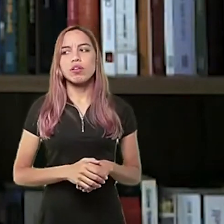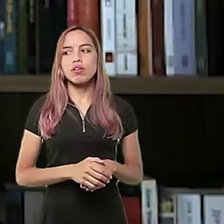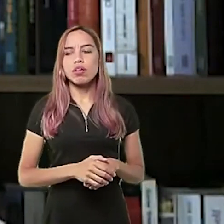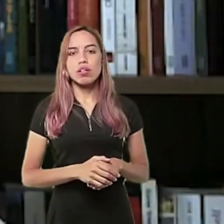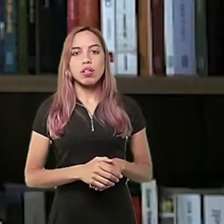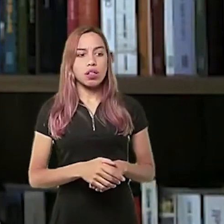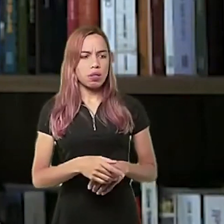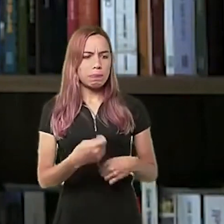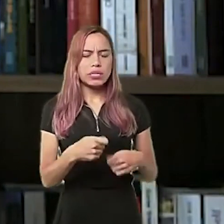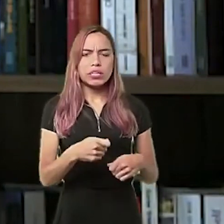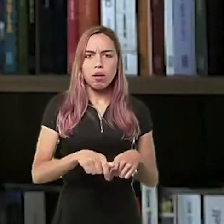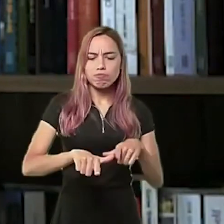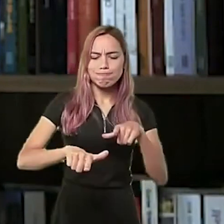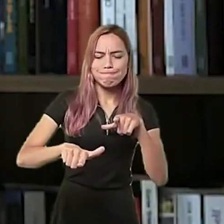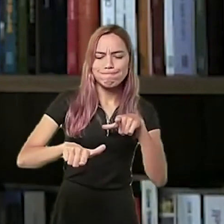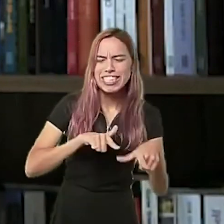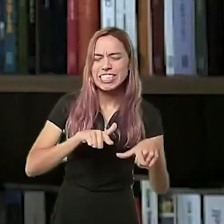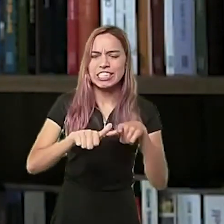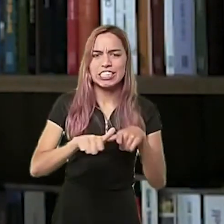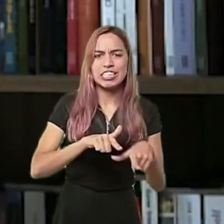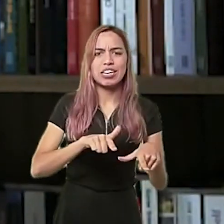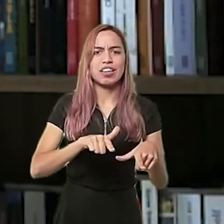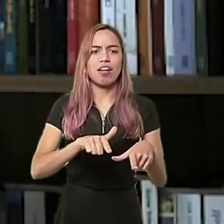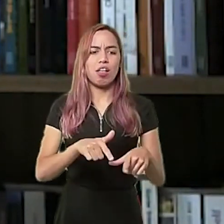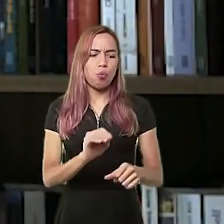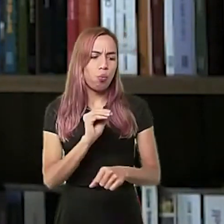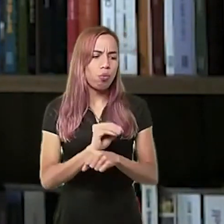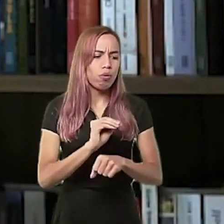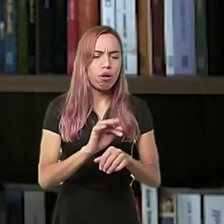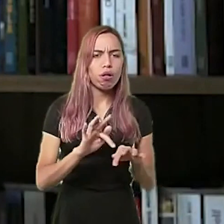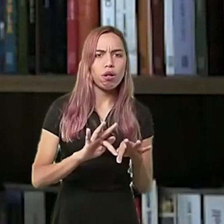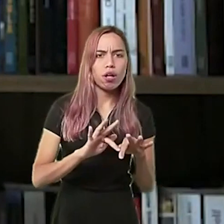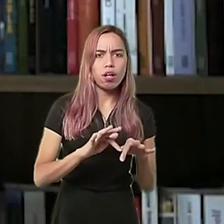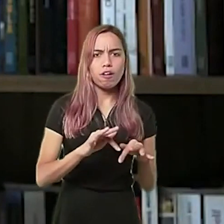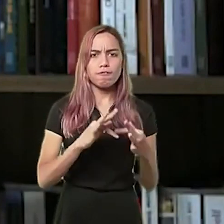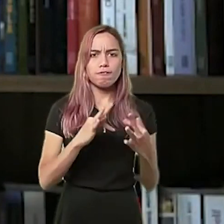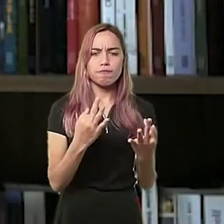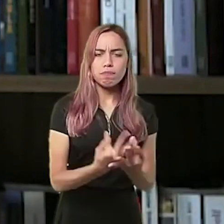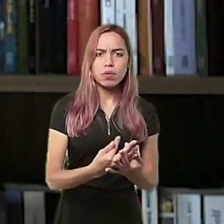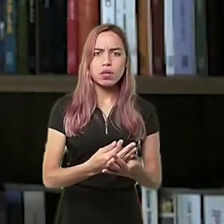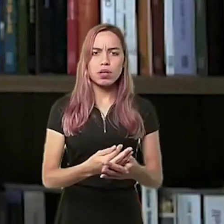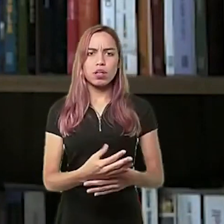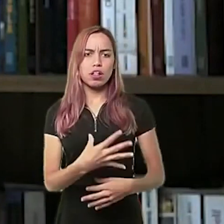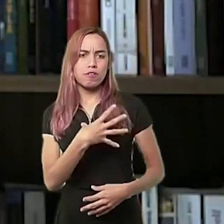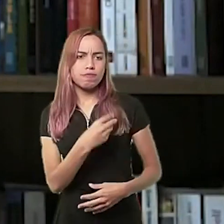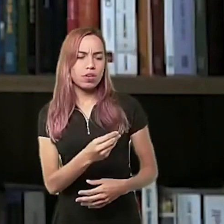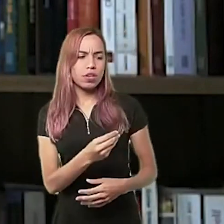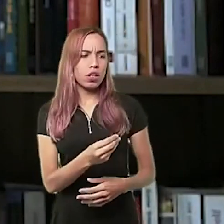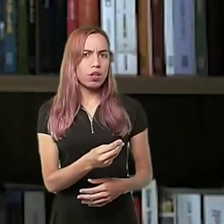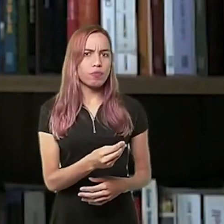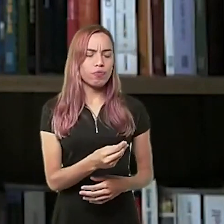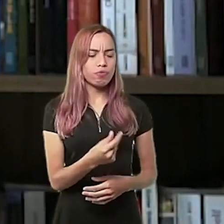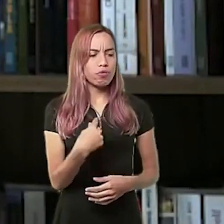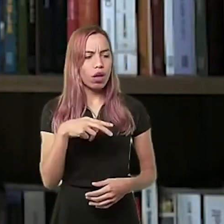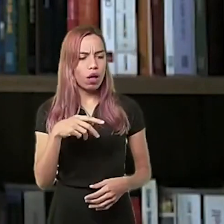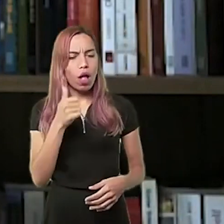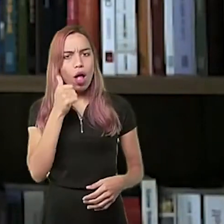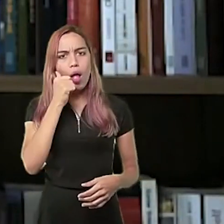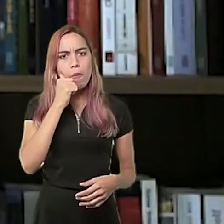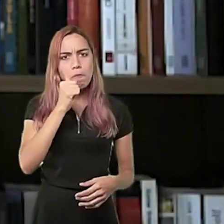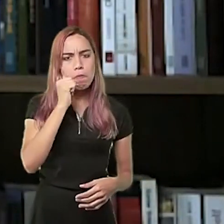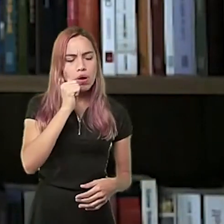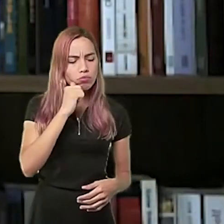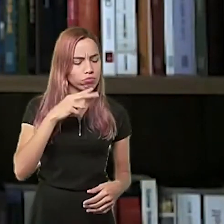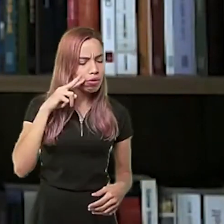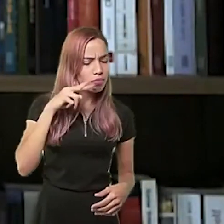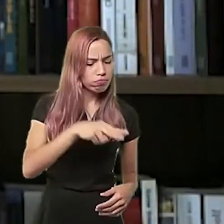filhos. E eu lembro que uma vez a minha mãe encontrou as coisas que eu escrevia e ela ficou um tanto decepcionada,